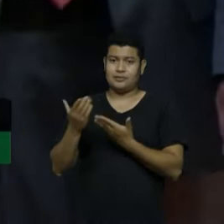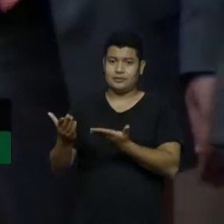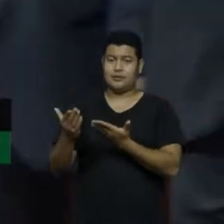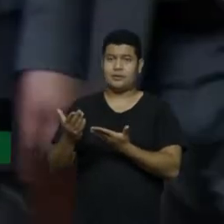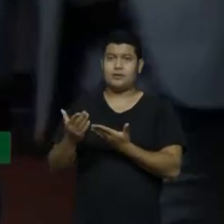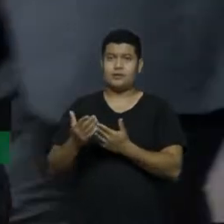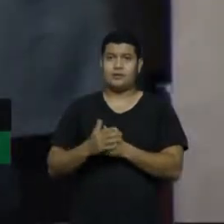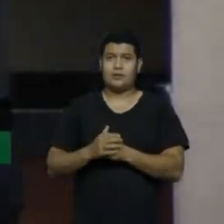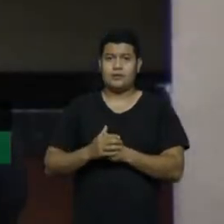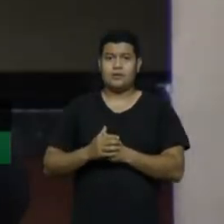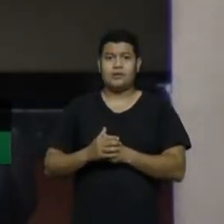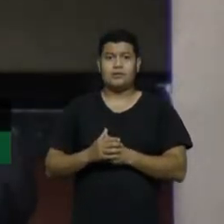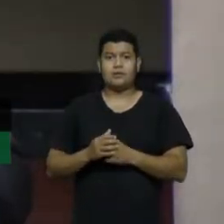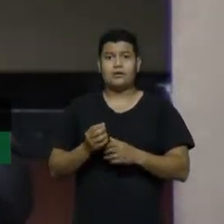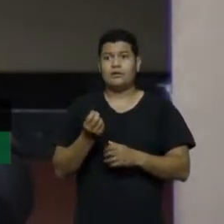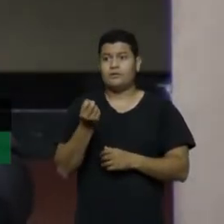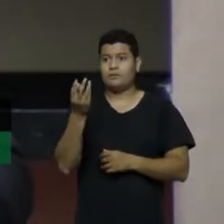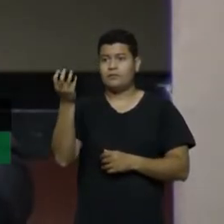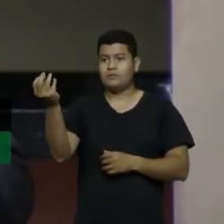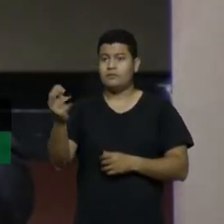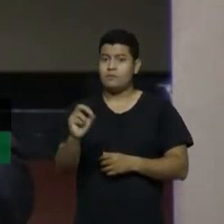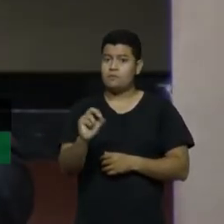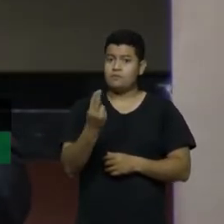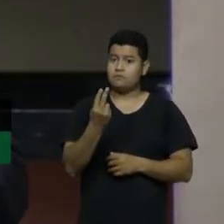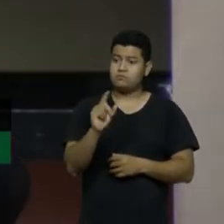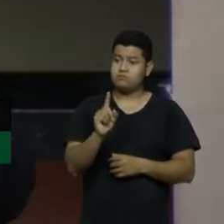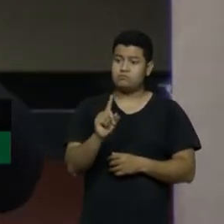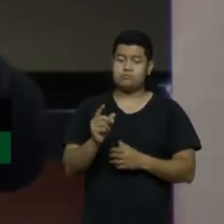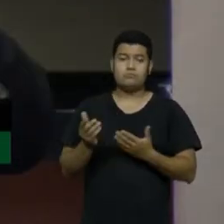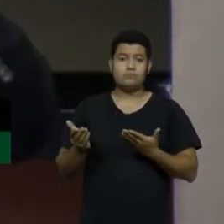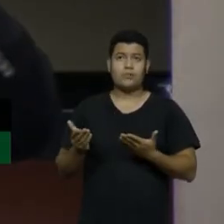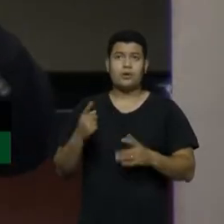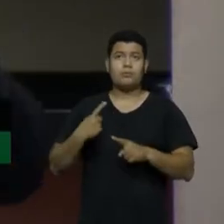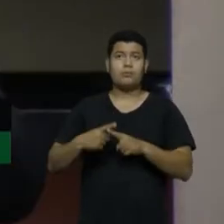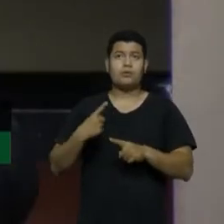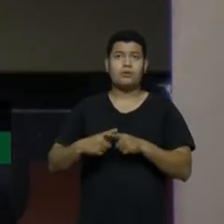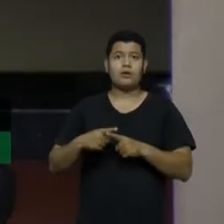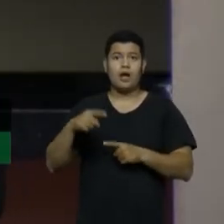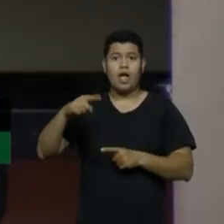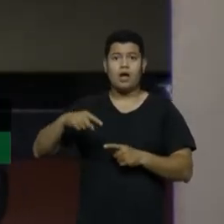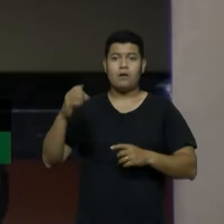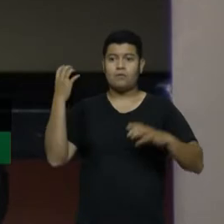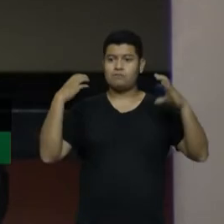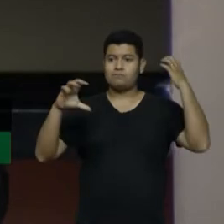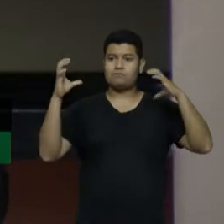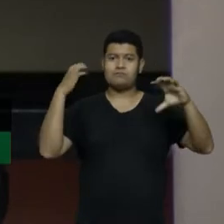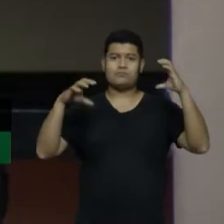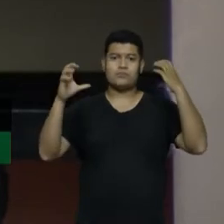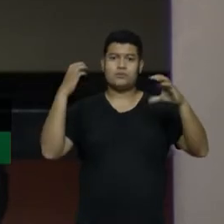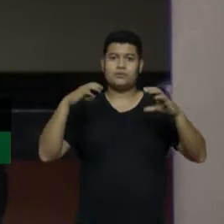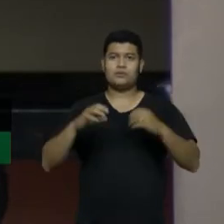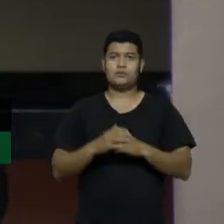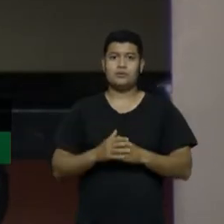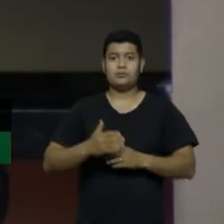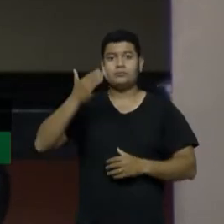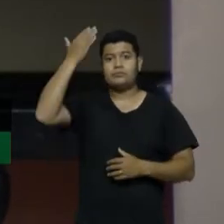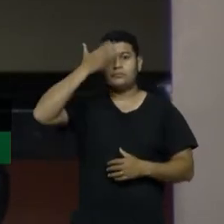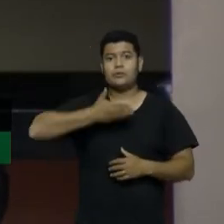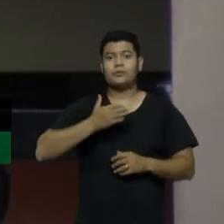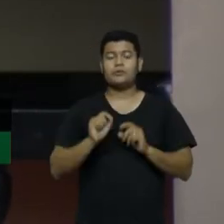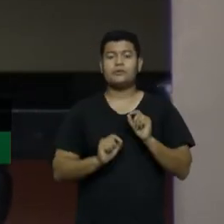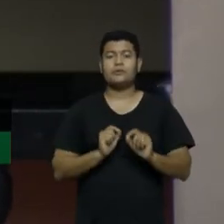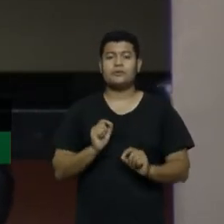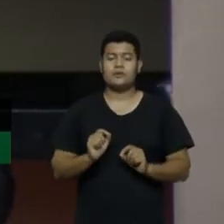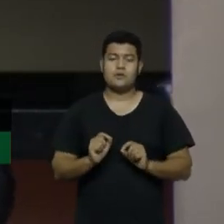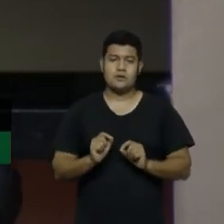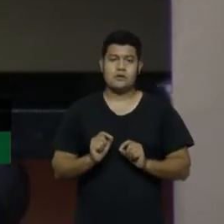quem foi viajar ou não, é porque ele é ambulância. Prova disso, deputado